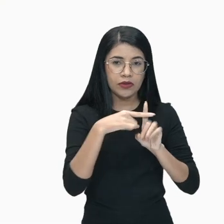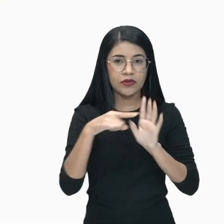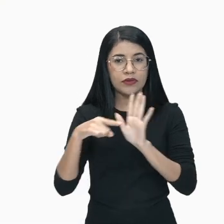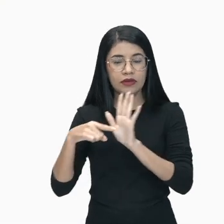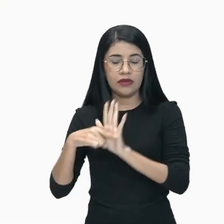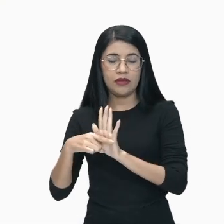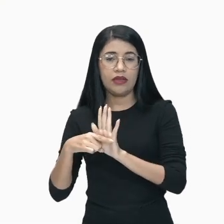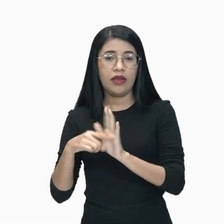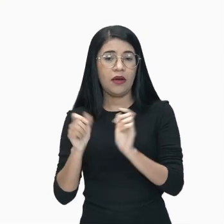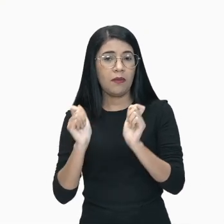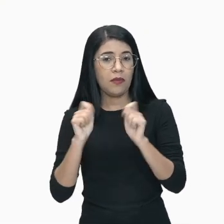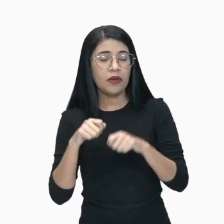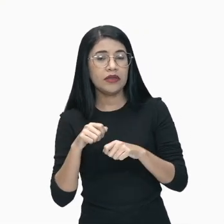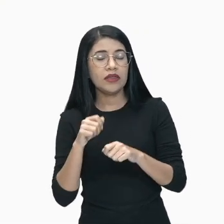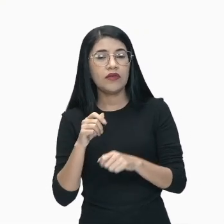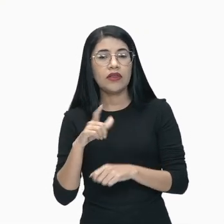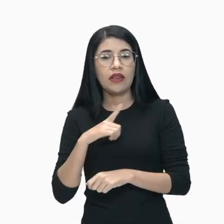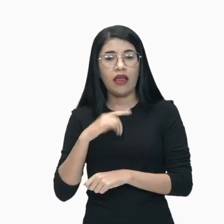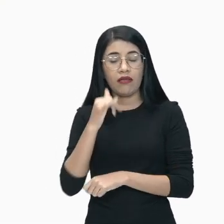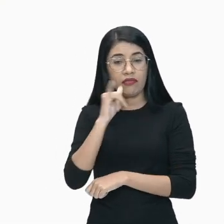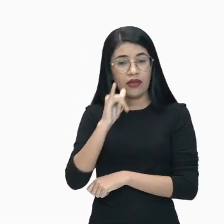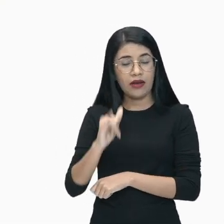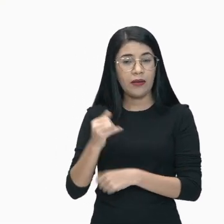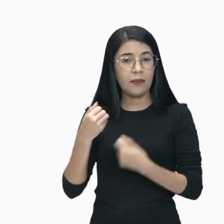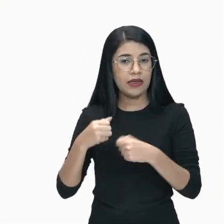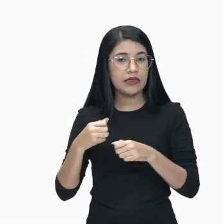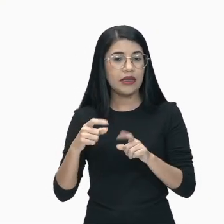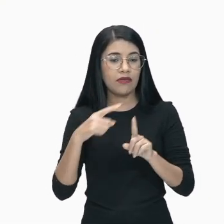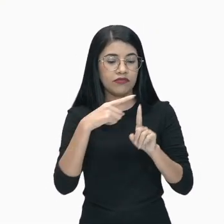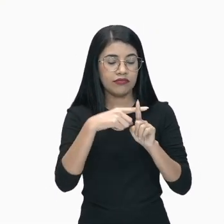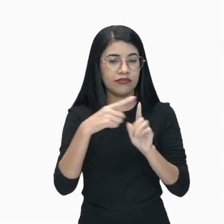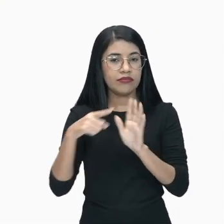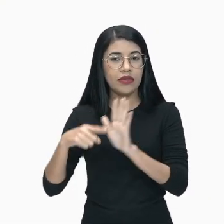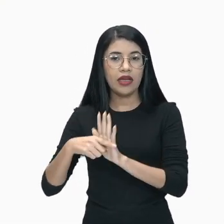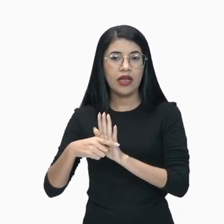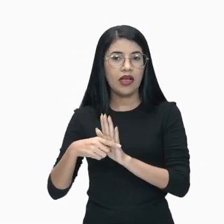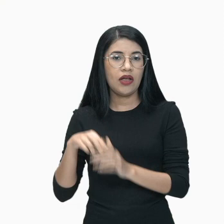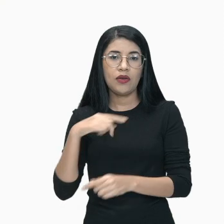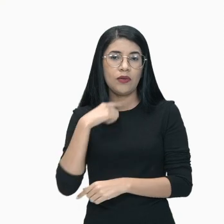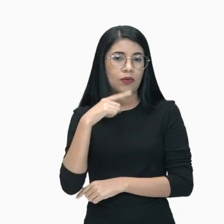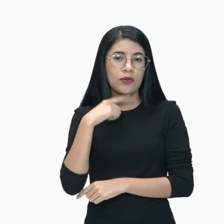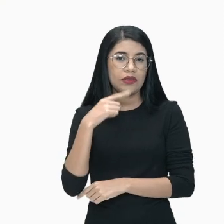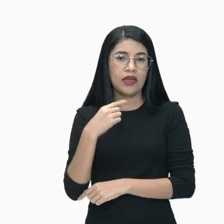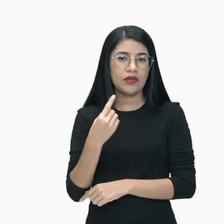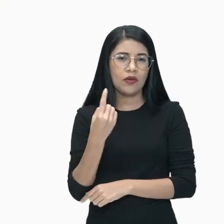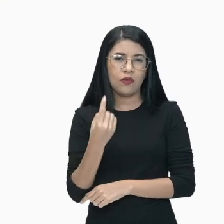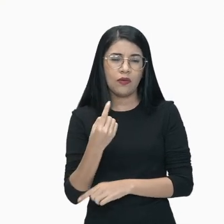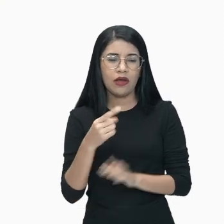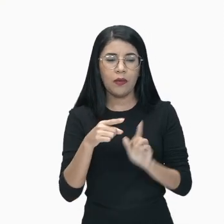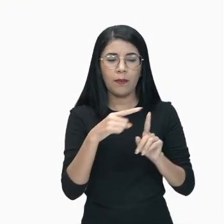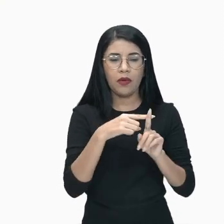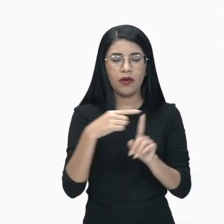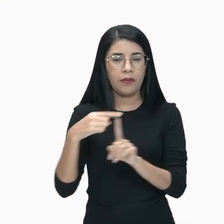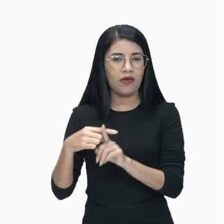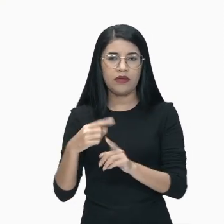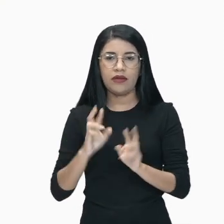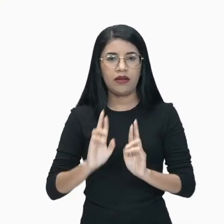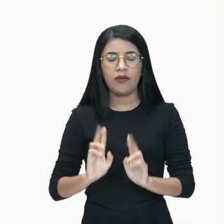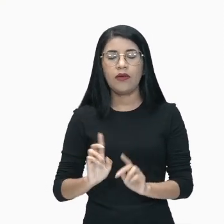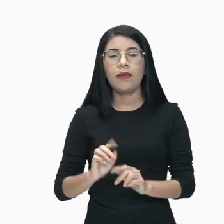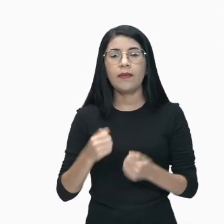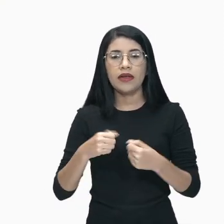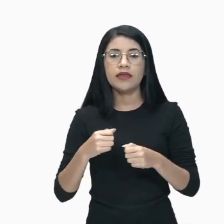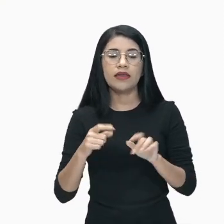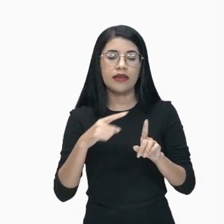força elétrica, eu preciso ter duas cargas. Eu não posso ter força elétrica só com uma carga. Eu preciso ter duas. Então eu vou ter